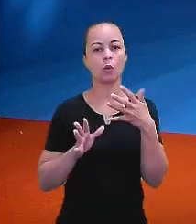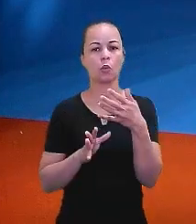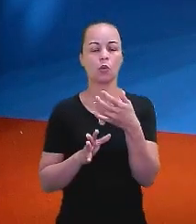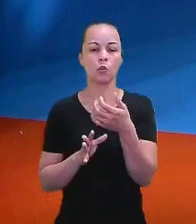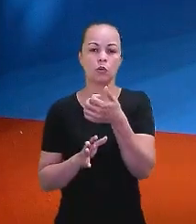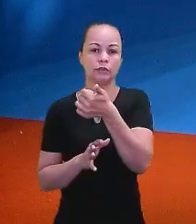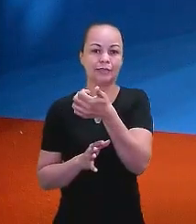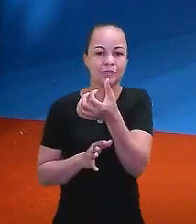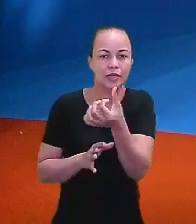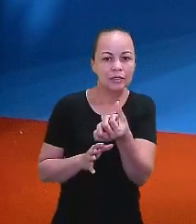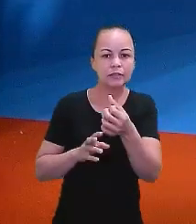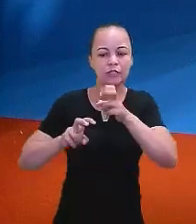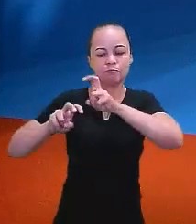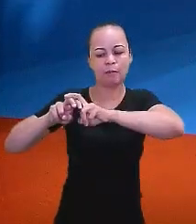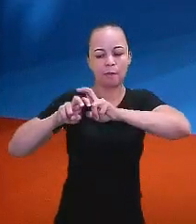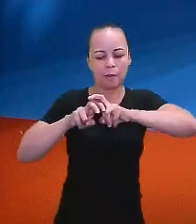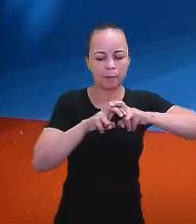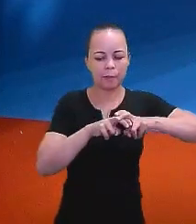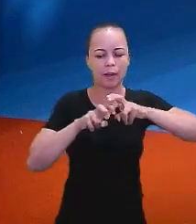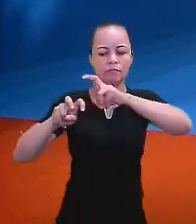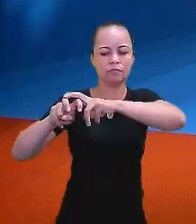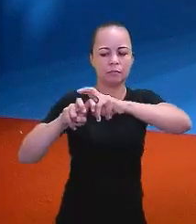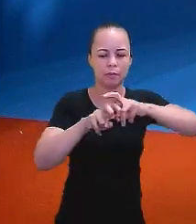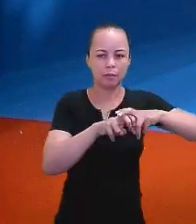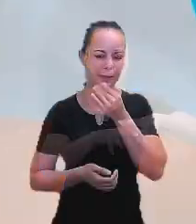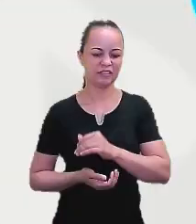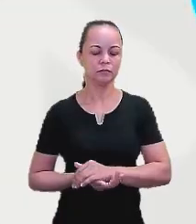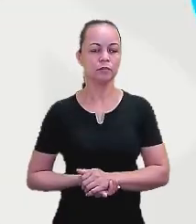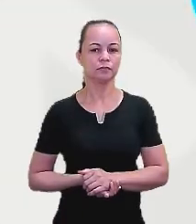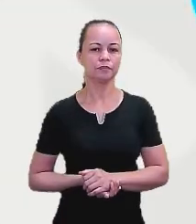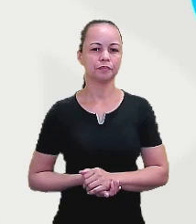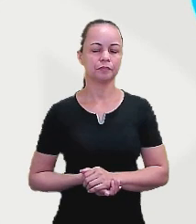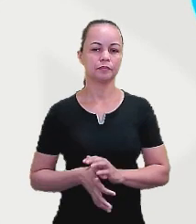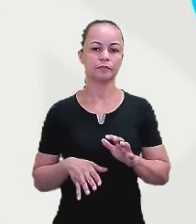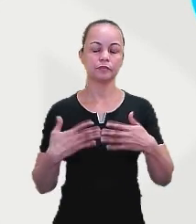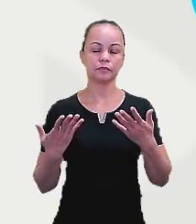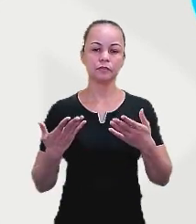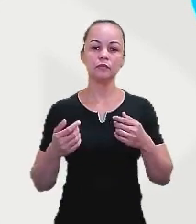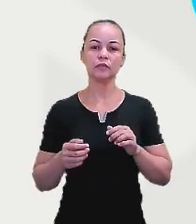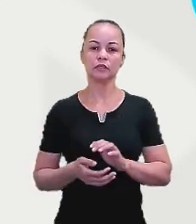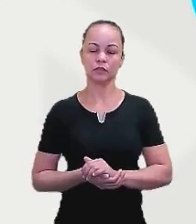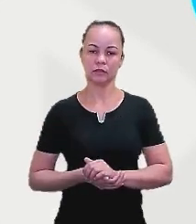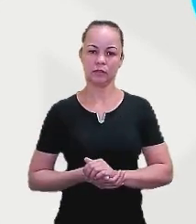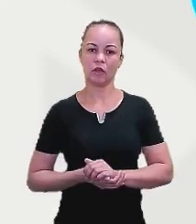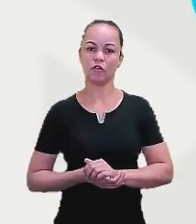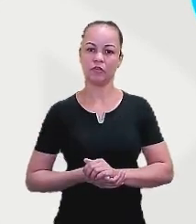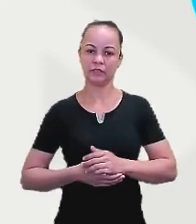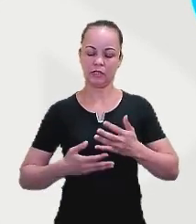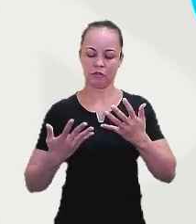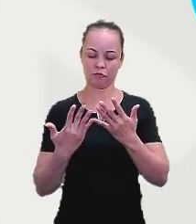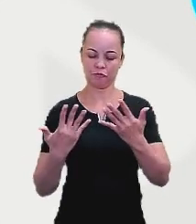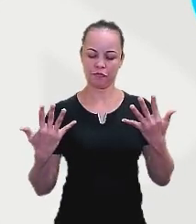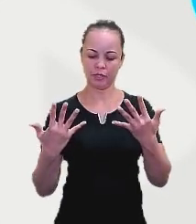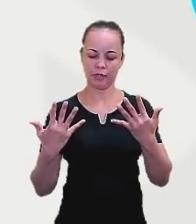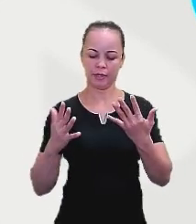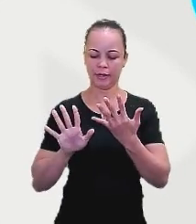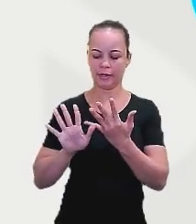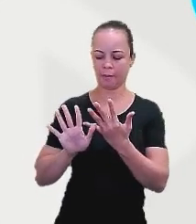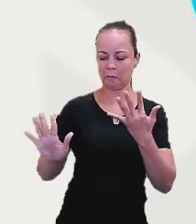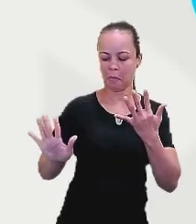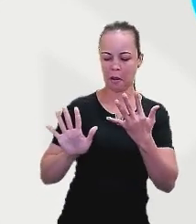há 12 fileiras, cada fileira com 16, então eu vou fazer o quê? Fileira, né? Aqui